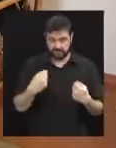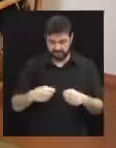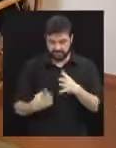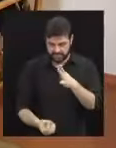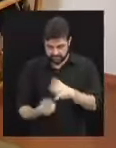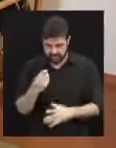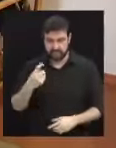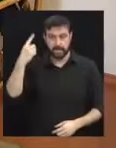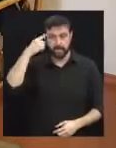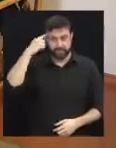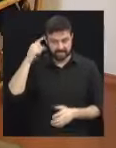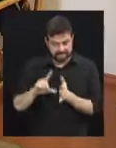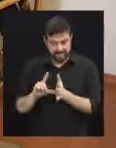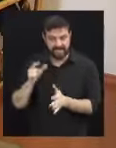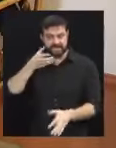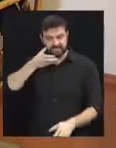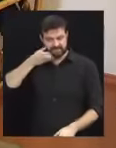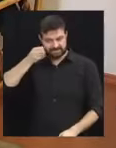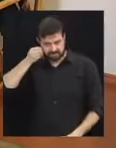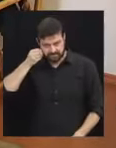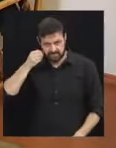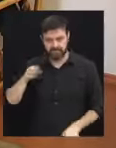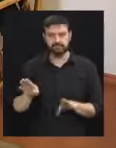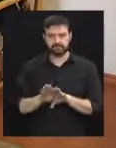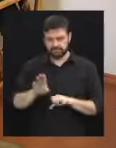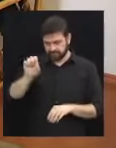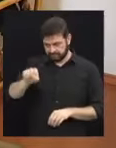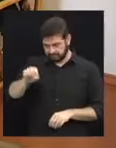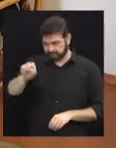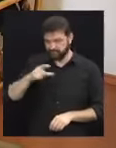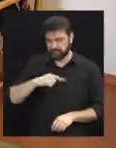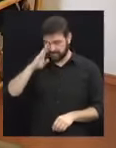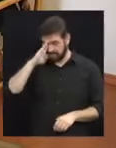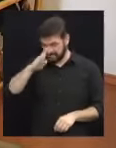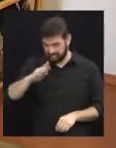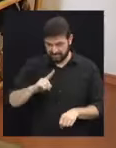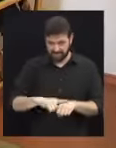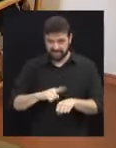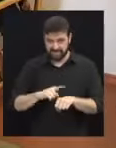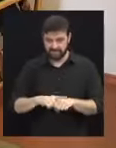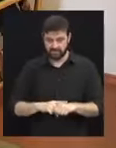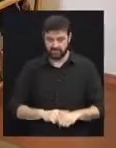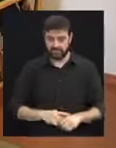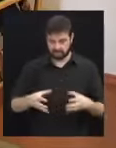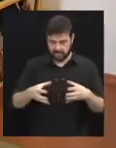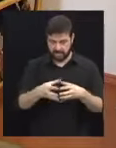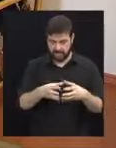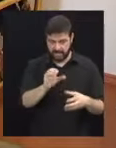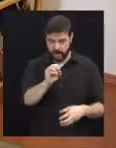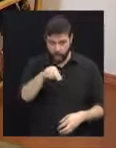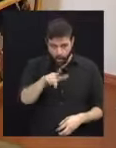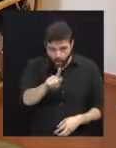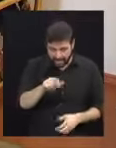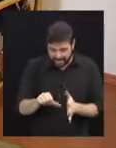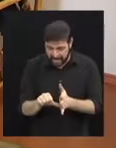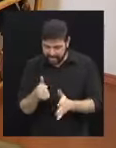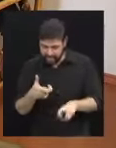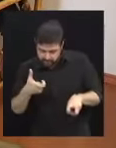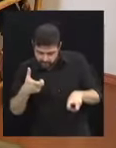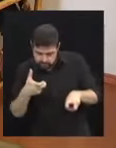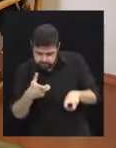importante que você pense nisso quando se fala de adoção também. Sim, com certeza. Que é uma prioridade quando você traz o bicho para dentro da ONG. A primeira coisa é checar